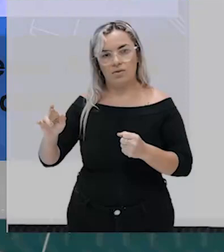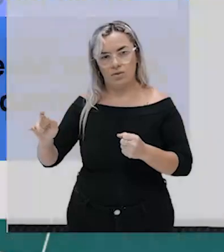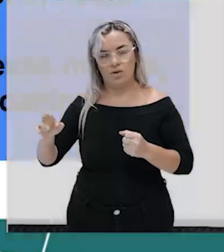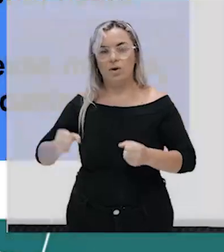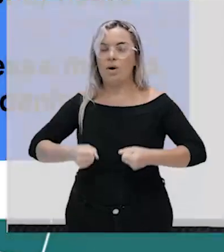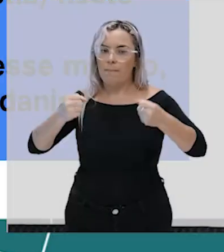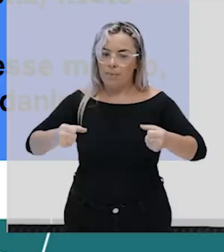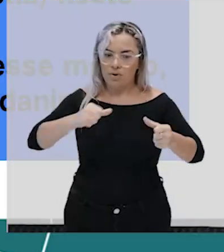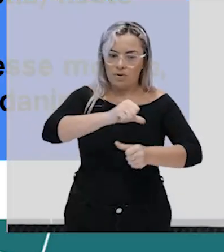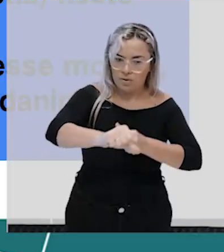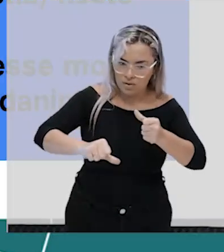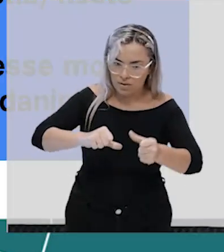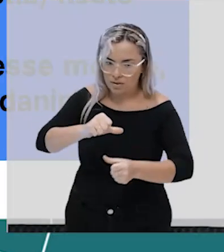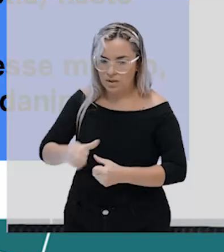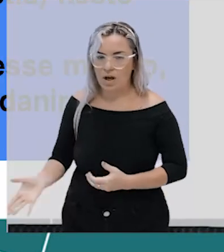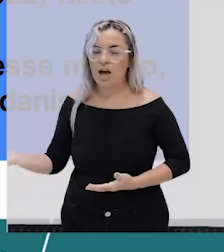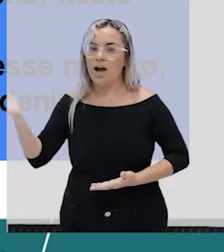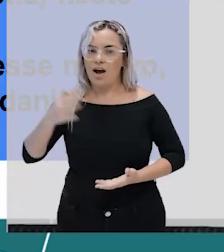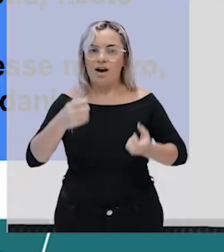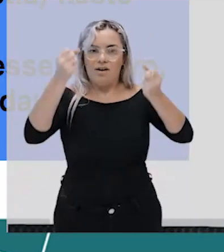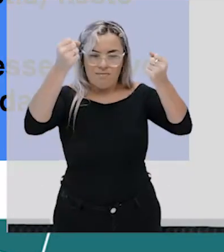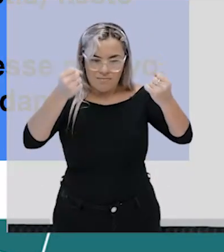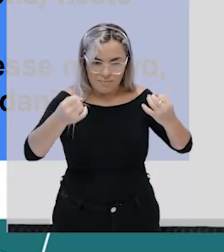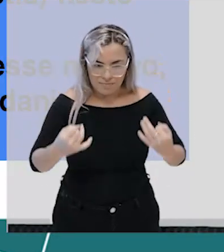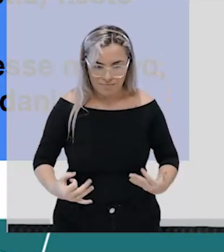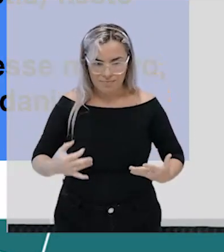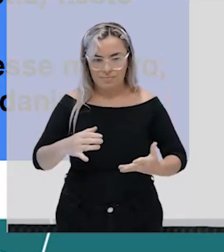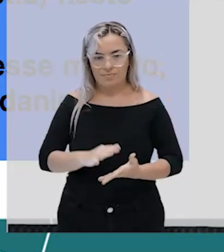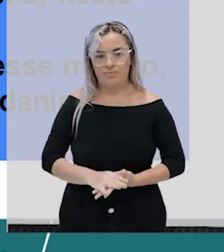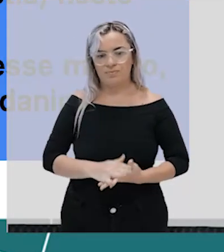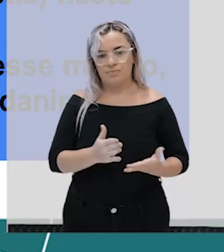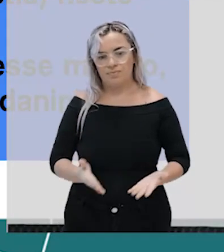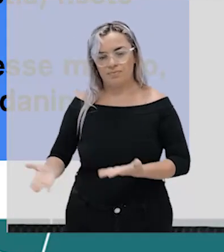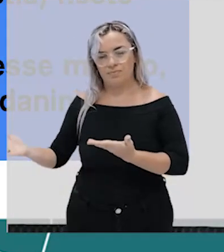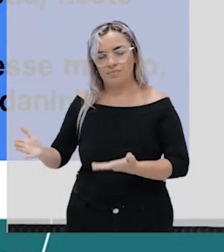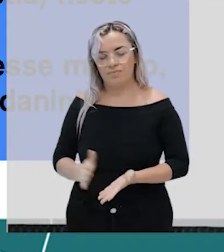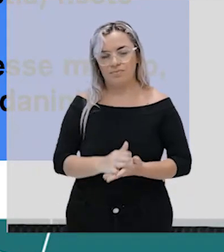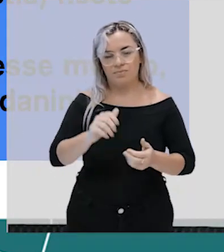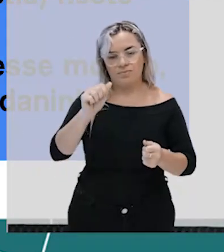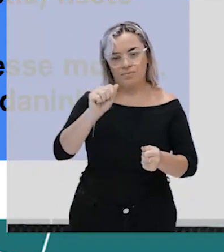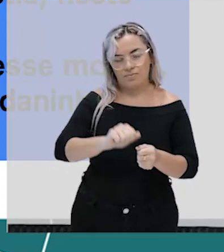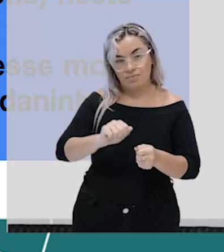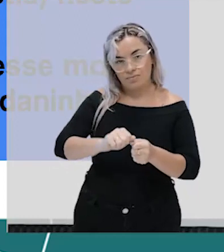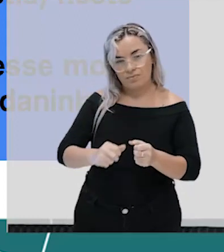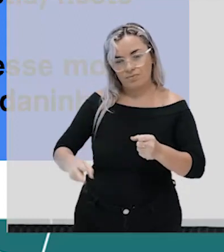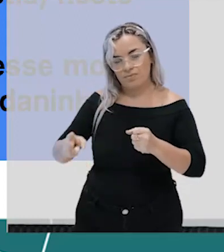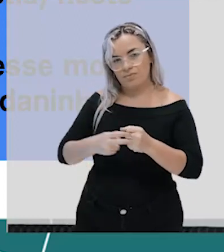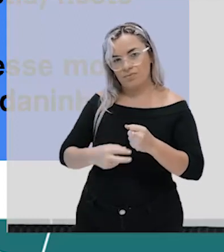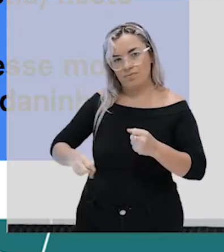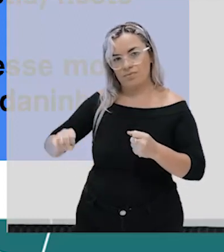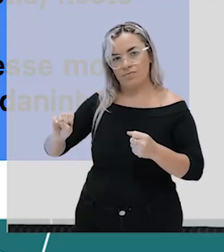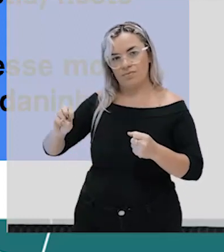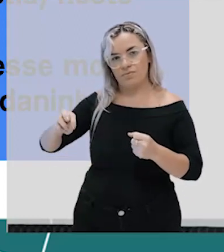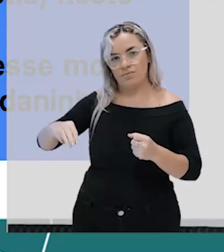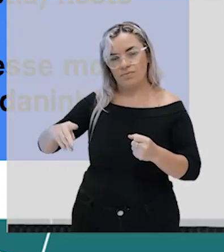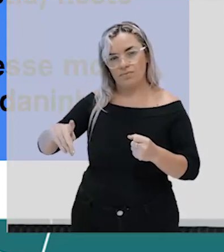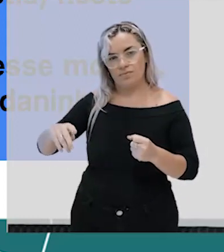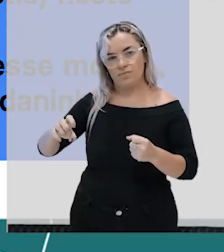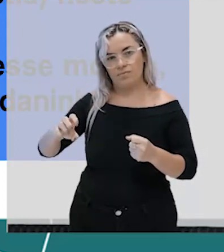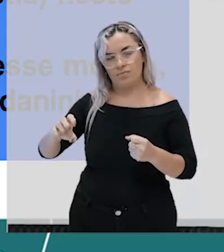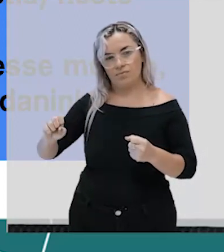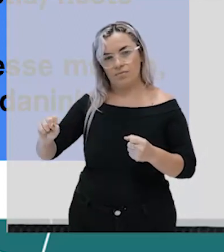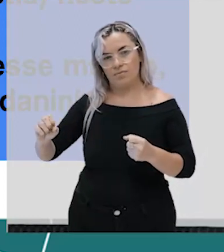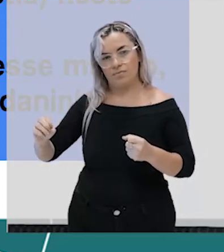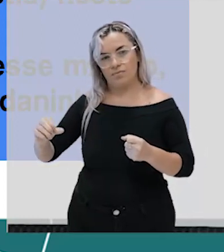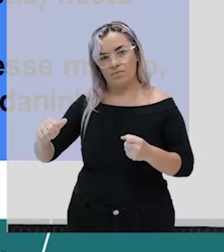Aliás, não, eu trouxe a explicação, que eu já até falei, né? O verbo fazer é impessoal porque ele indica tempo. Gente, um verbo impessoal não se